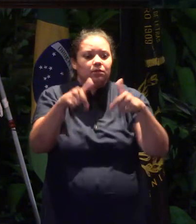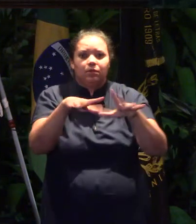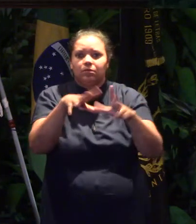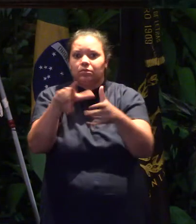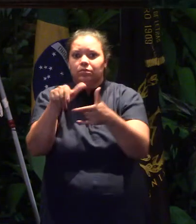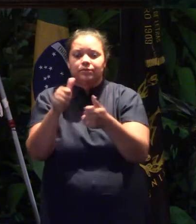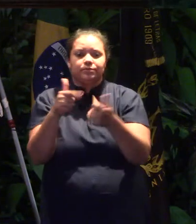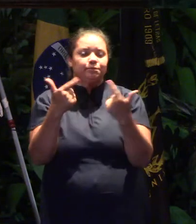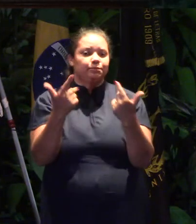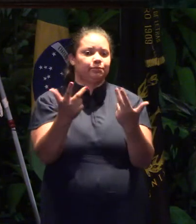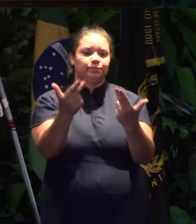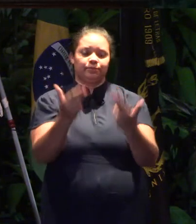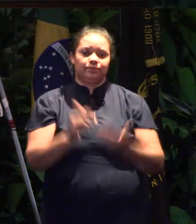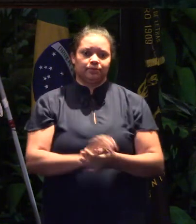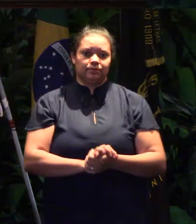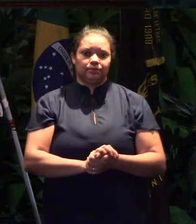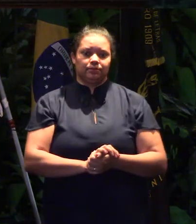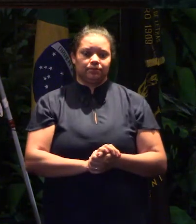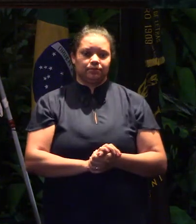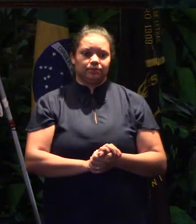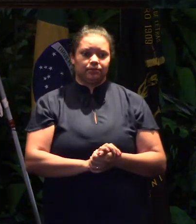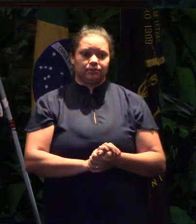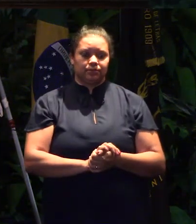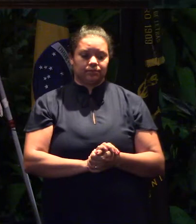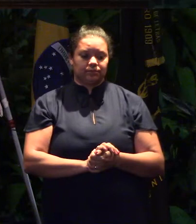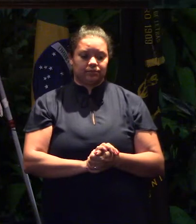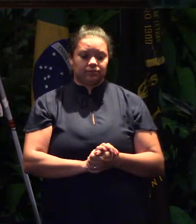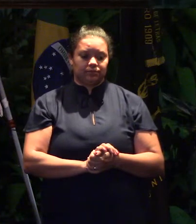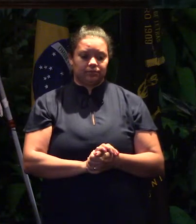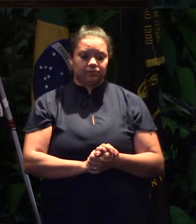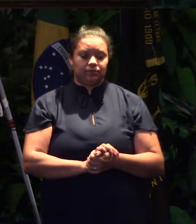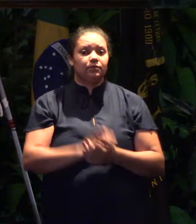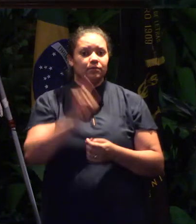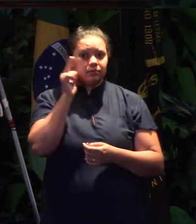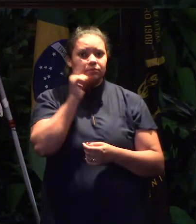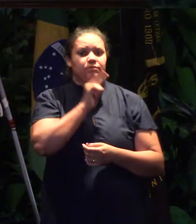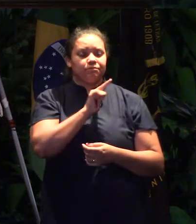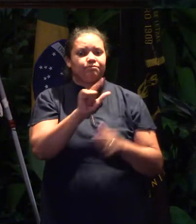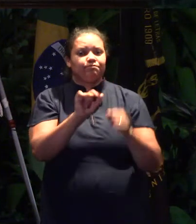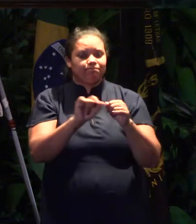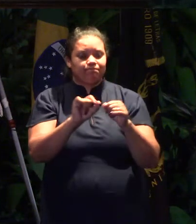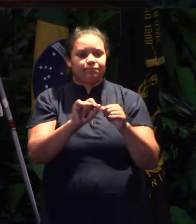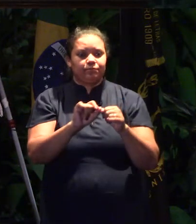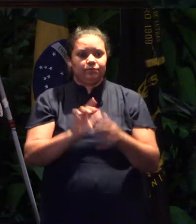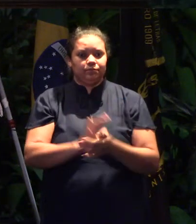que ele consegue realizar e tudo, que ele conseguiu realizar.